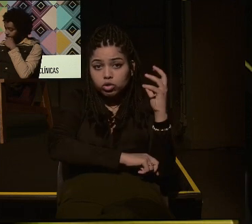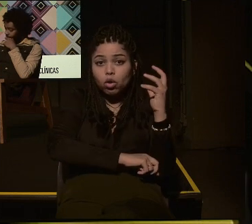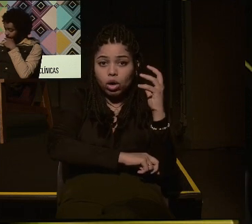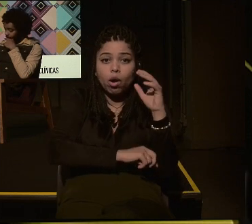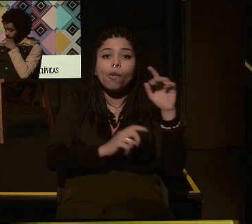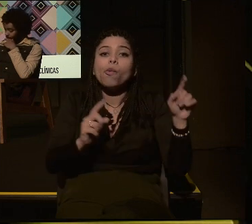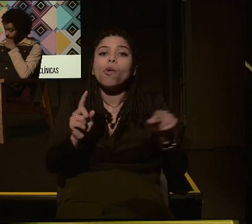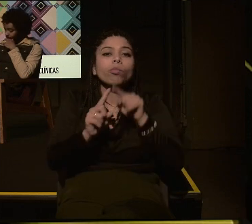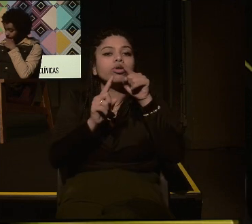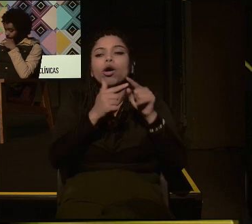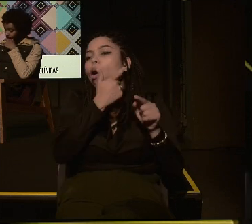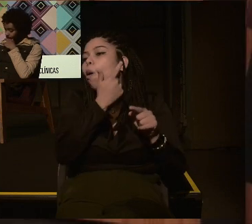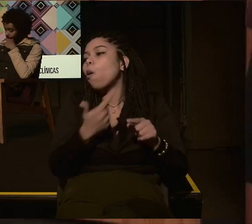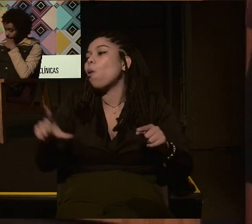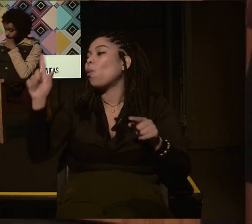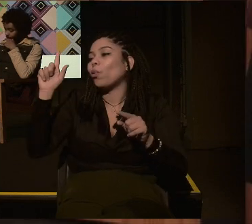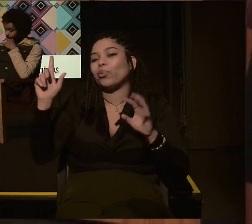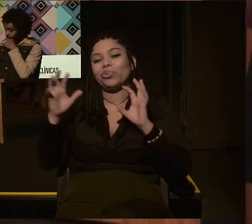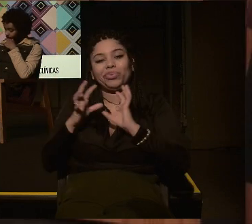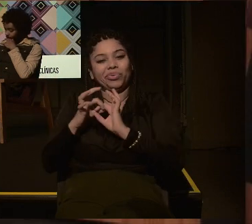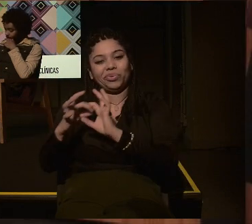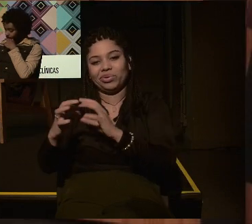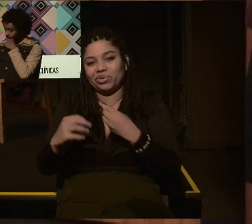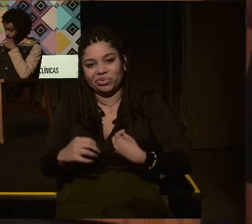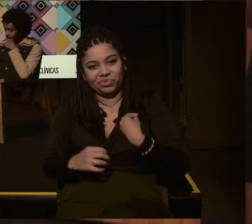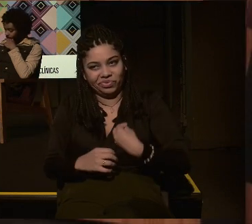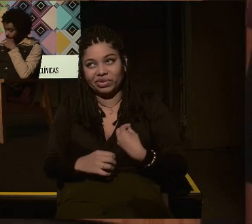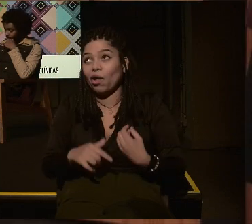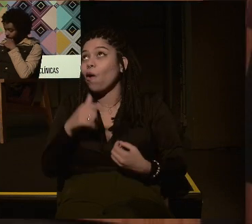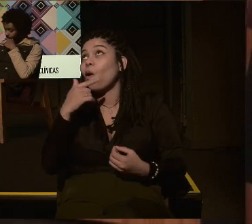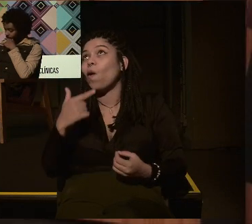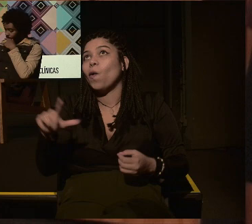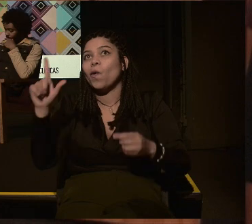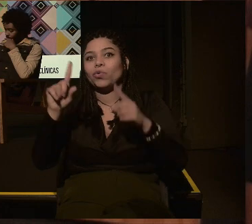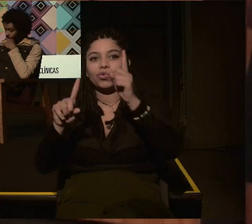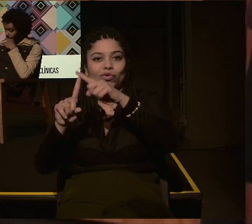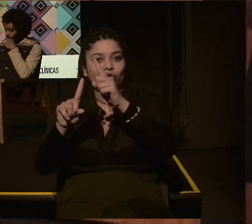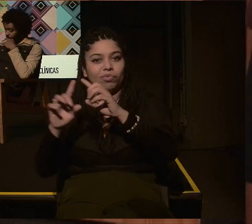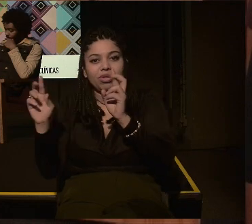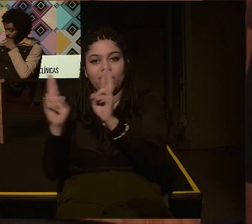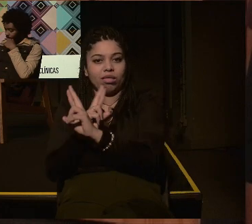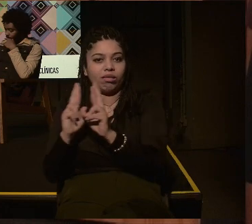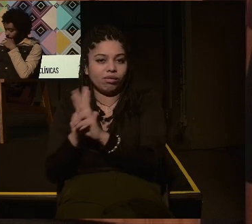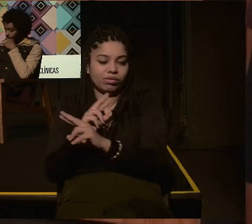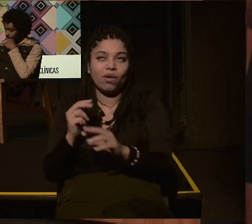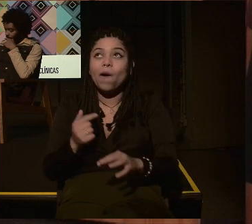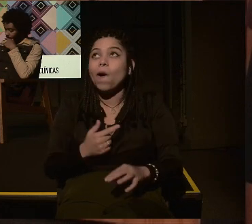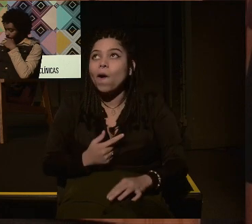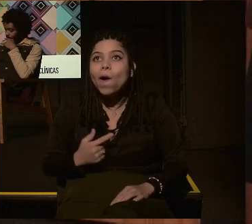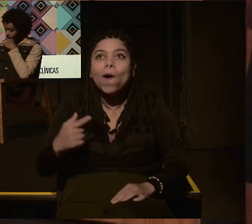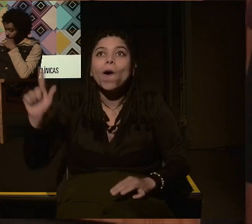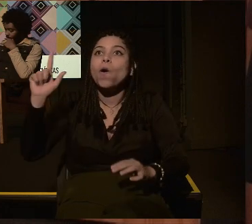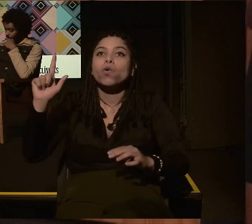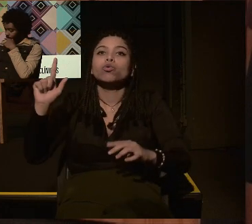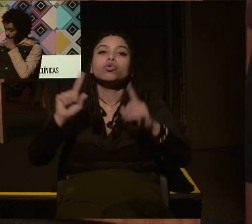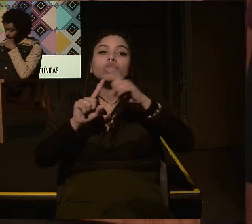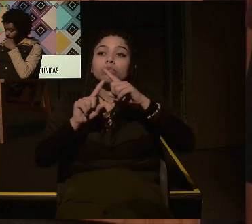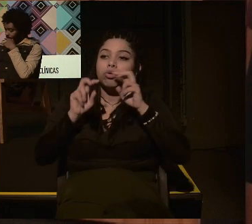outra lógica de vida, por uma outra lógica de relação, por uma outra lógica de cidade.